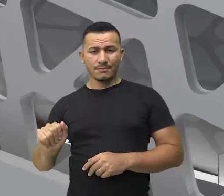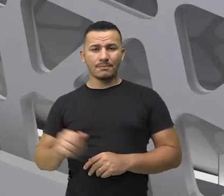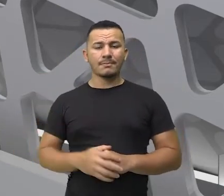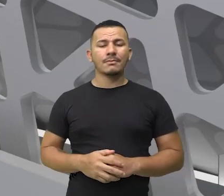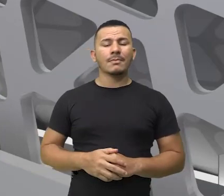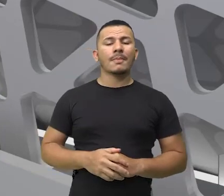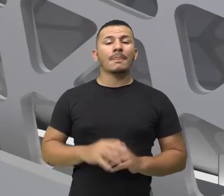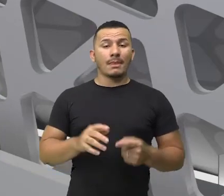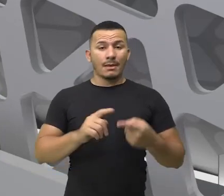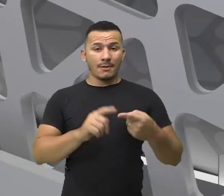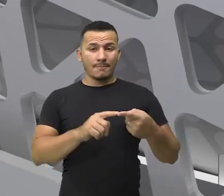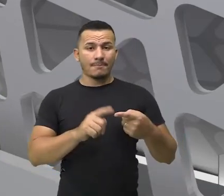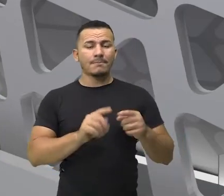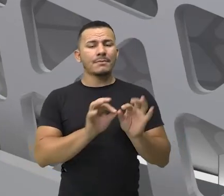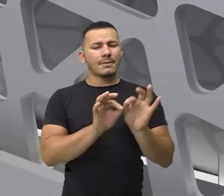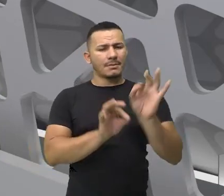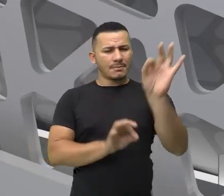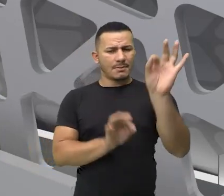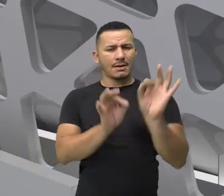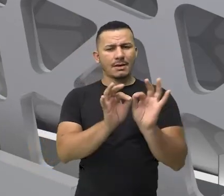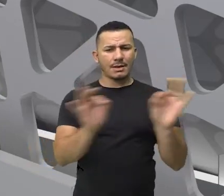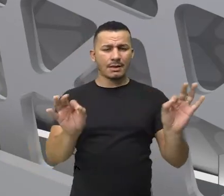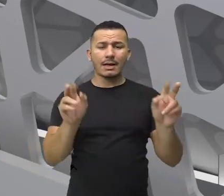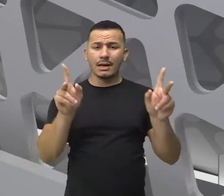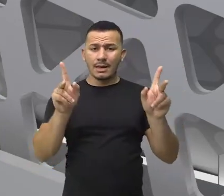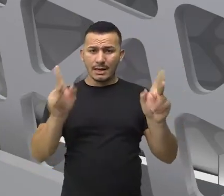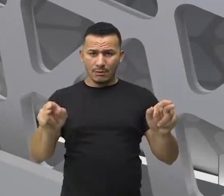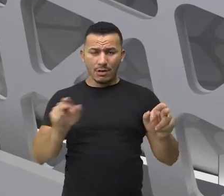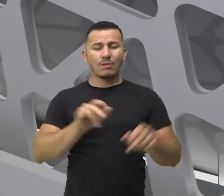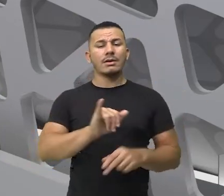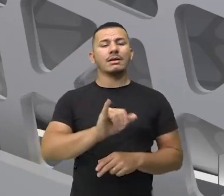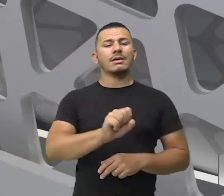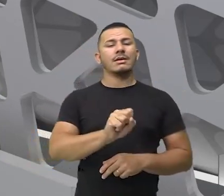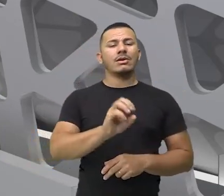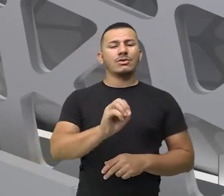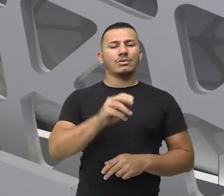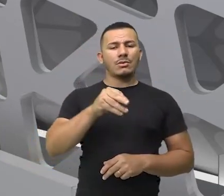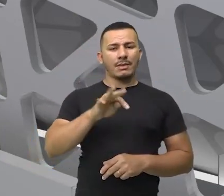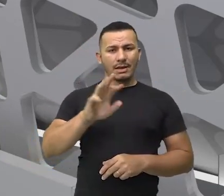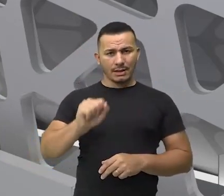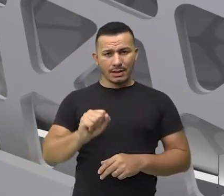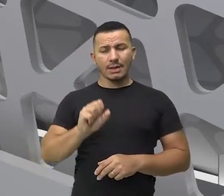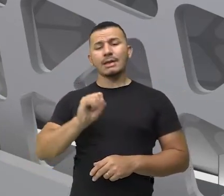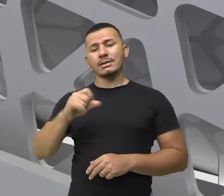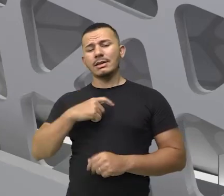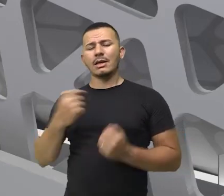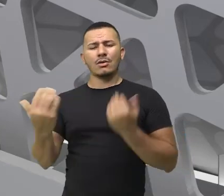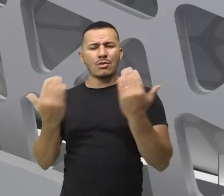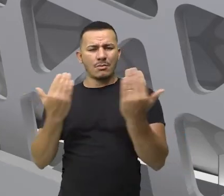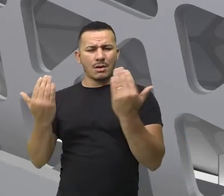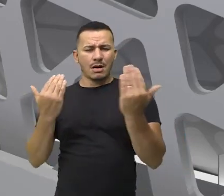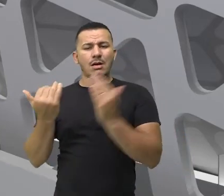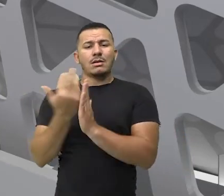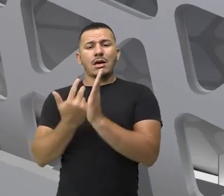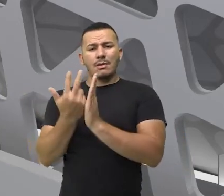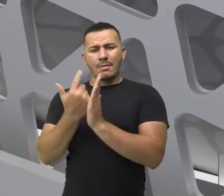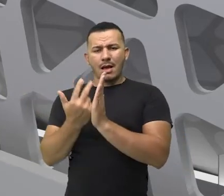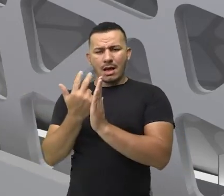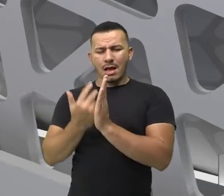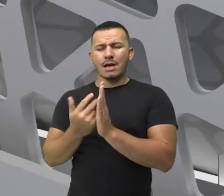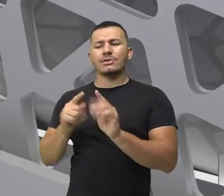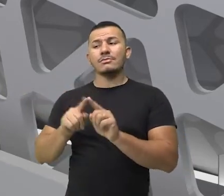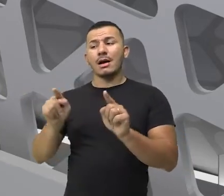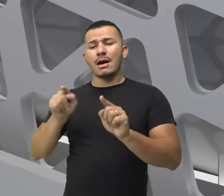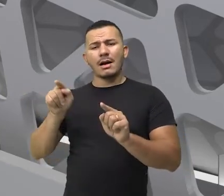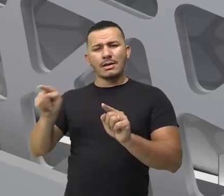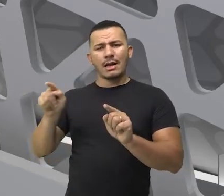ela mantém as mesmas métricas, ela é uma isometria. Quando eu estou comparando em relação ao original,